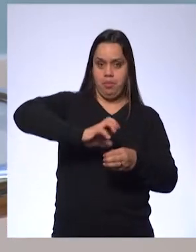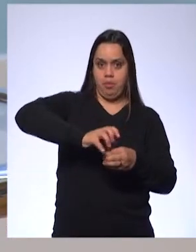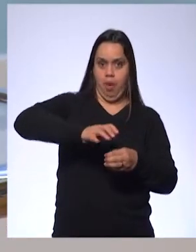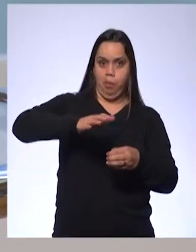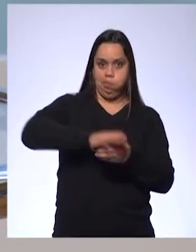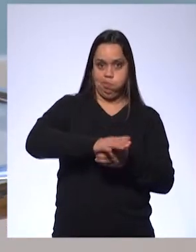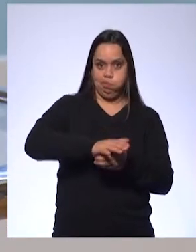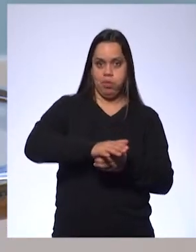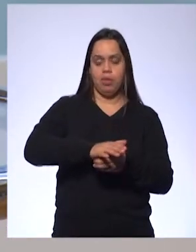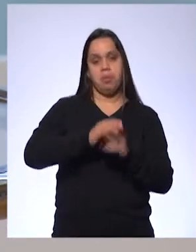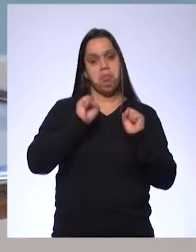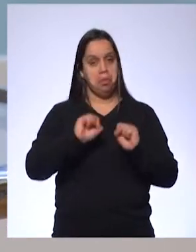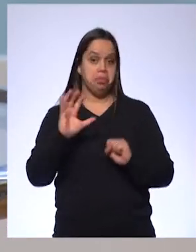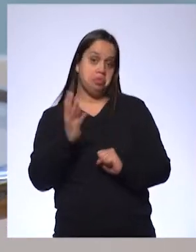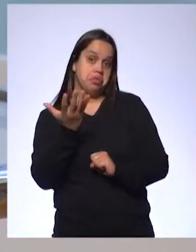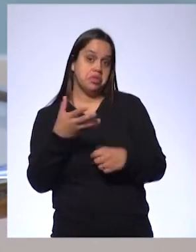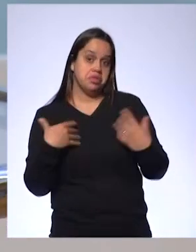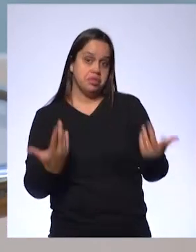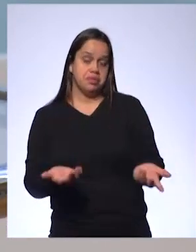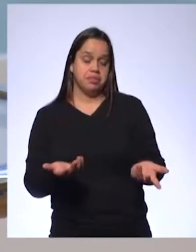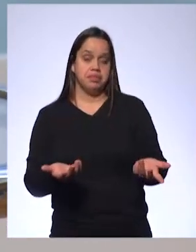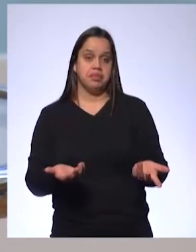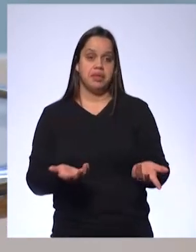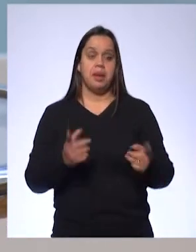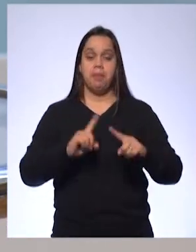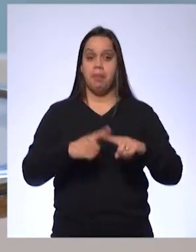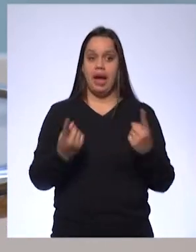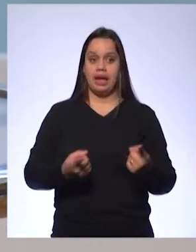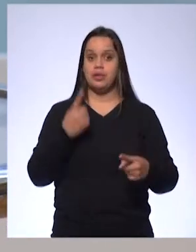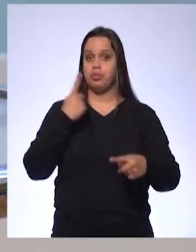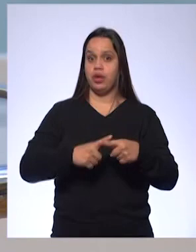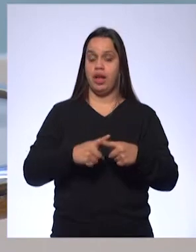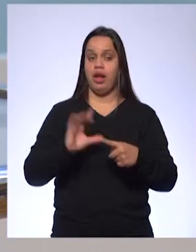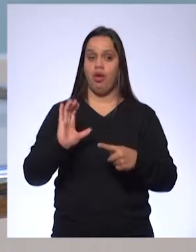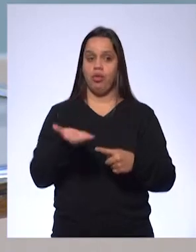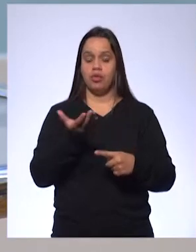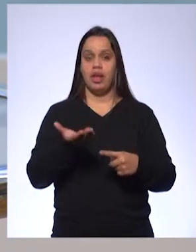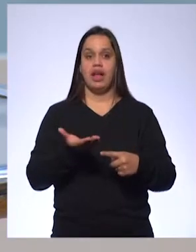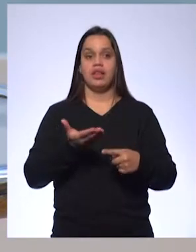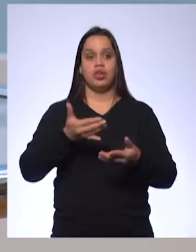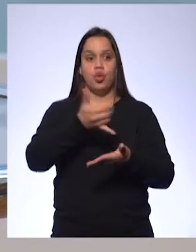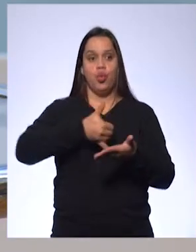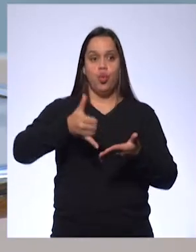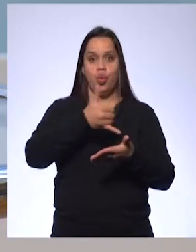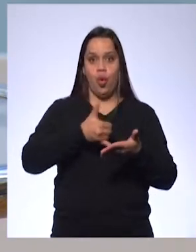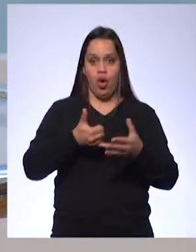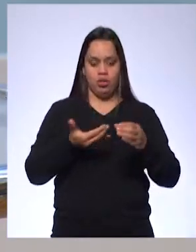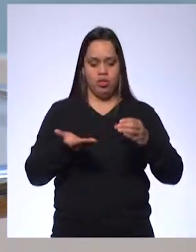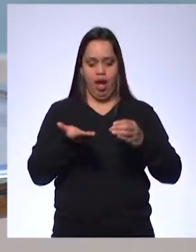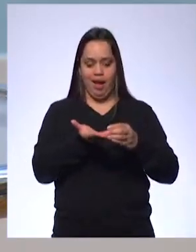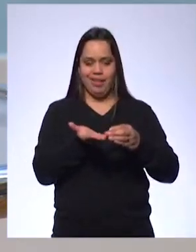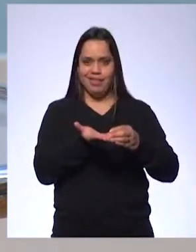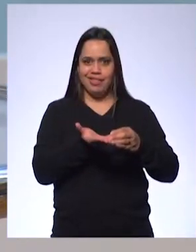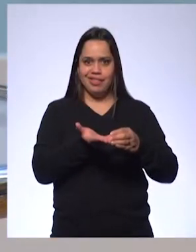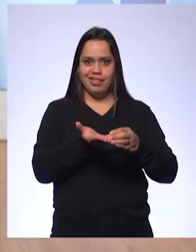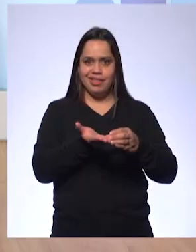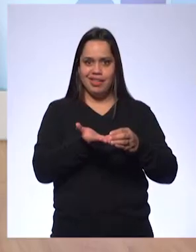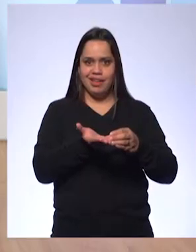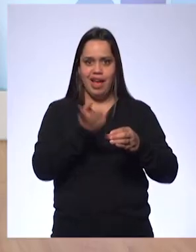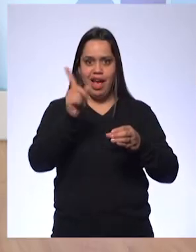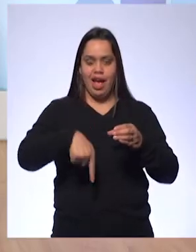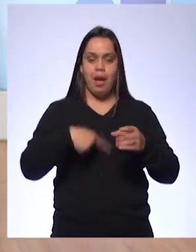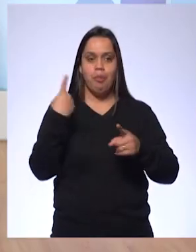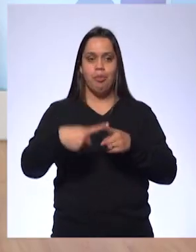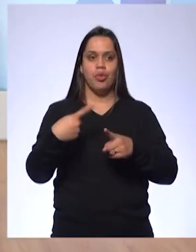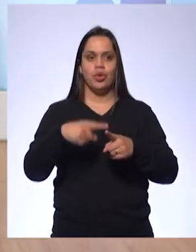Existem essas hipóteses, né, que a gente está formulando. Mas o fato dessa gota de óleo estar aí no meio é simplesmente pelo